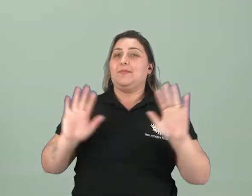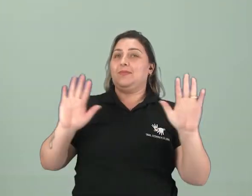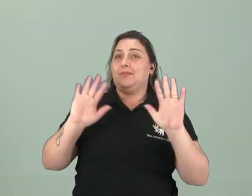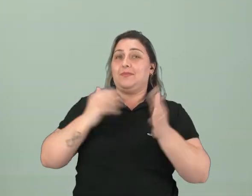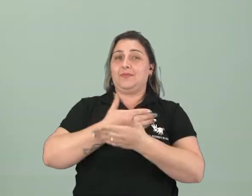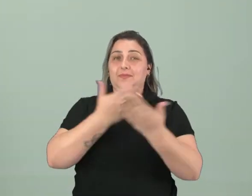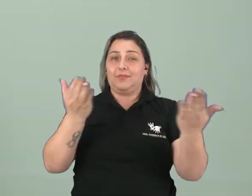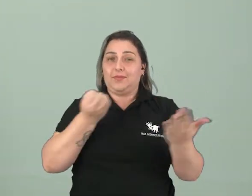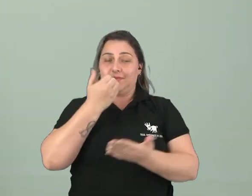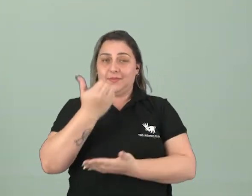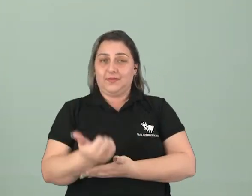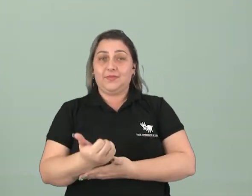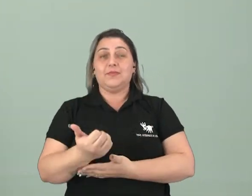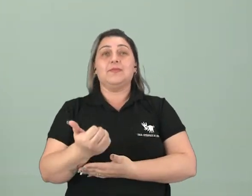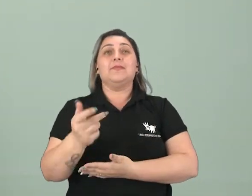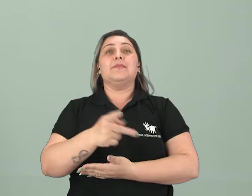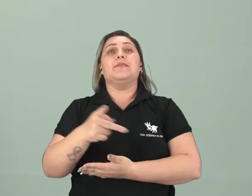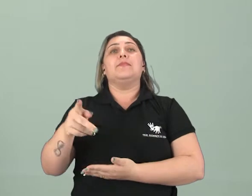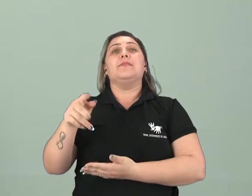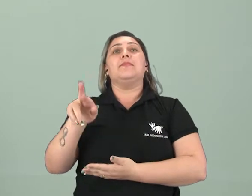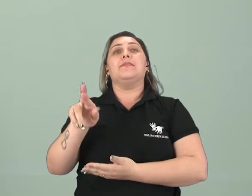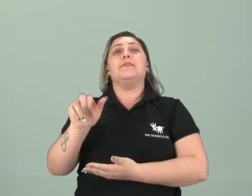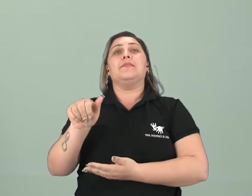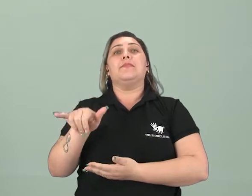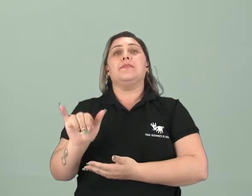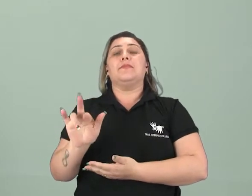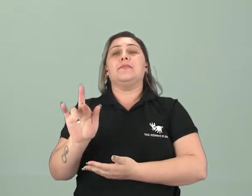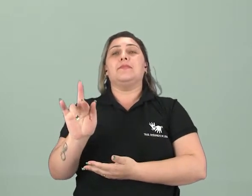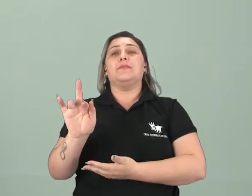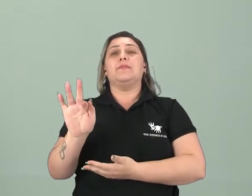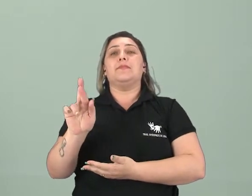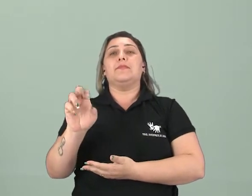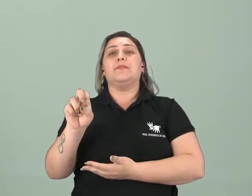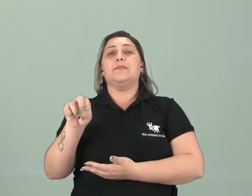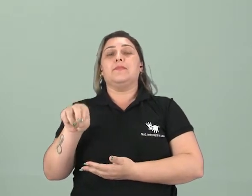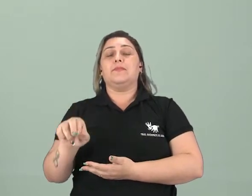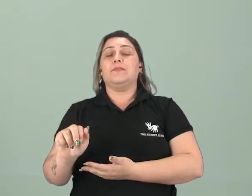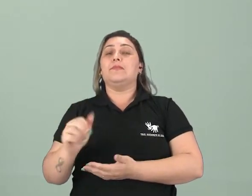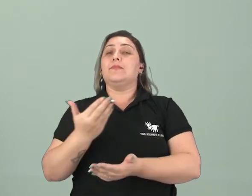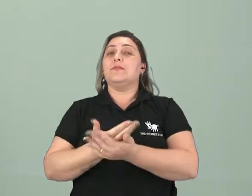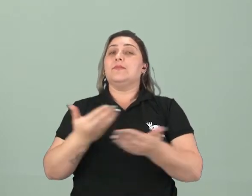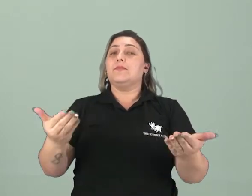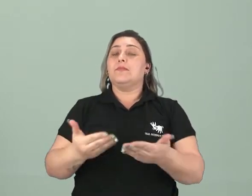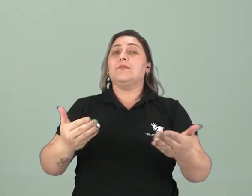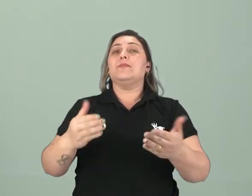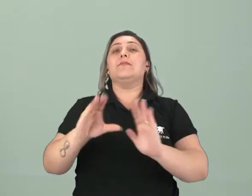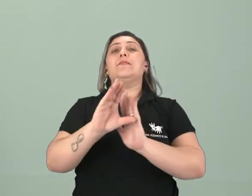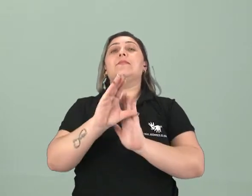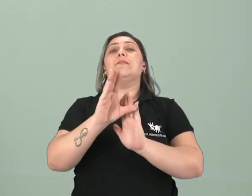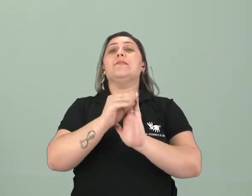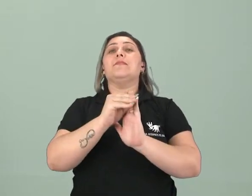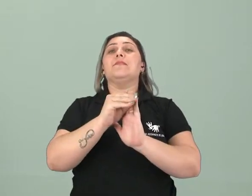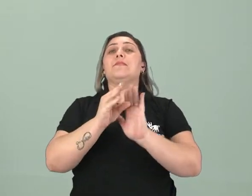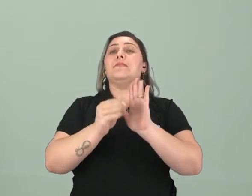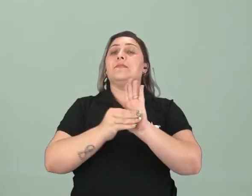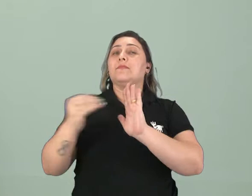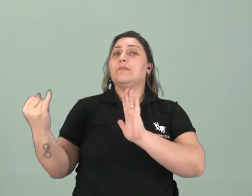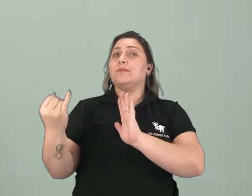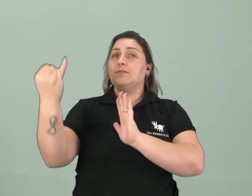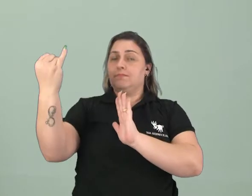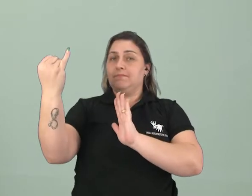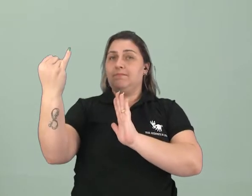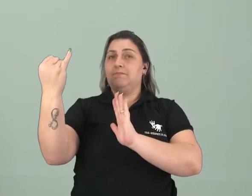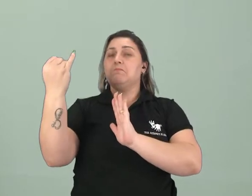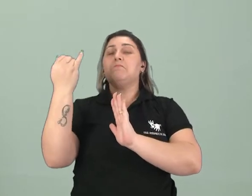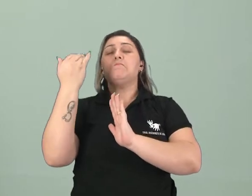Olá pessoal, tudo bem? Aqui com vocês é o professor Raifran e na aula de hoje vamos ver um conteúdo muito importante na matemática que requer muita